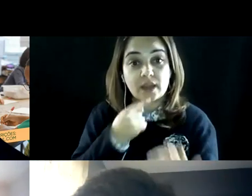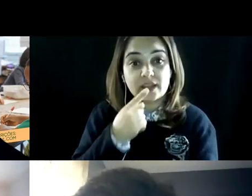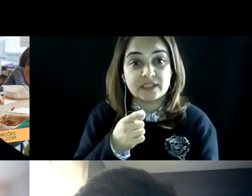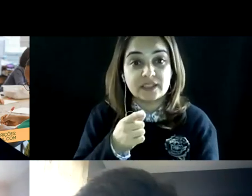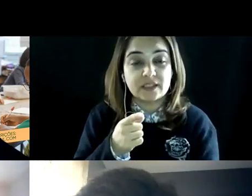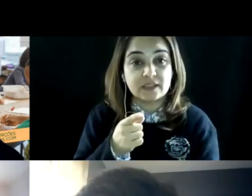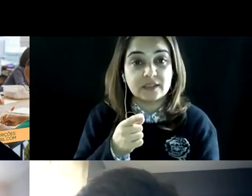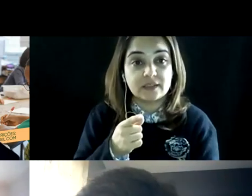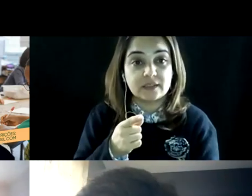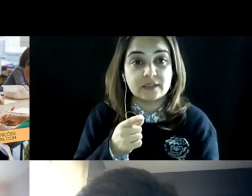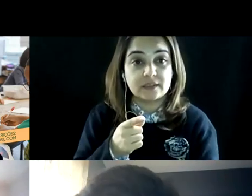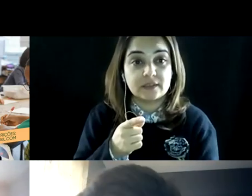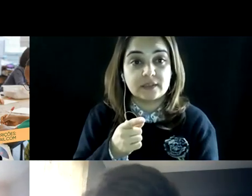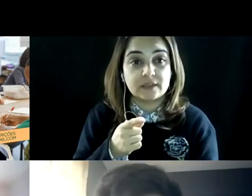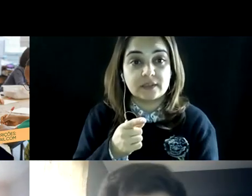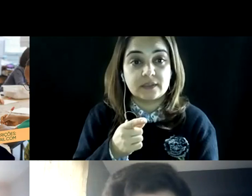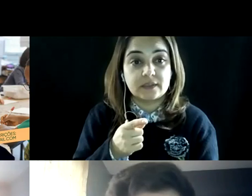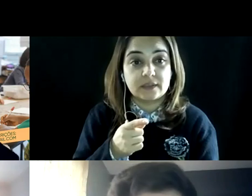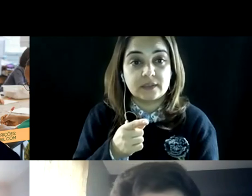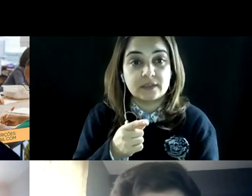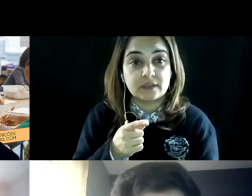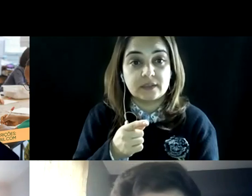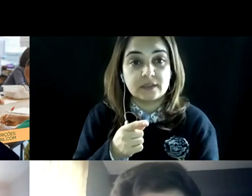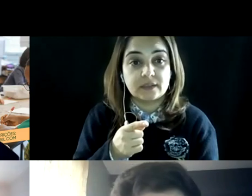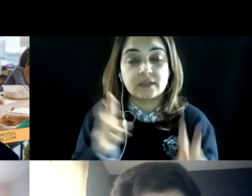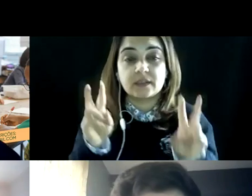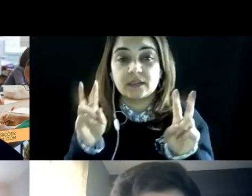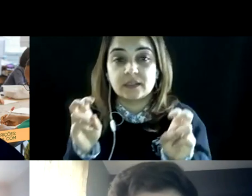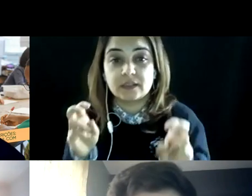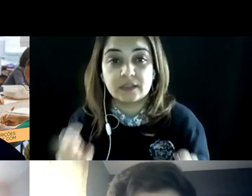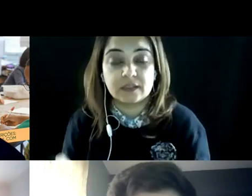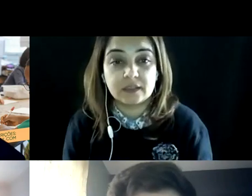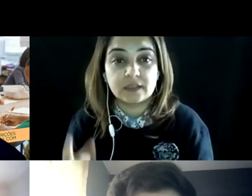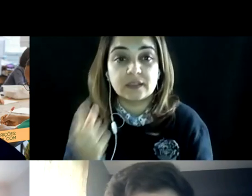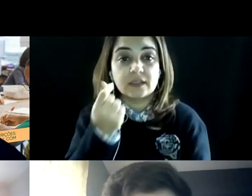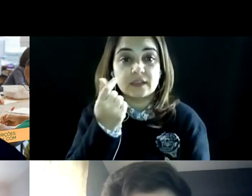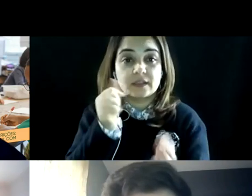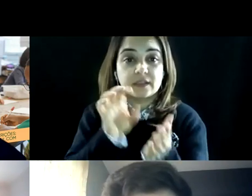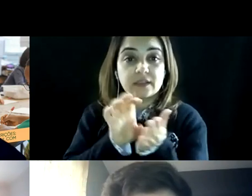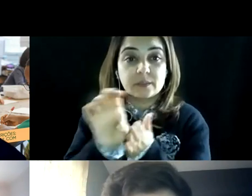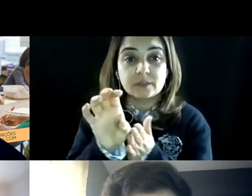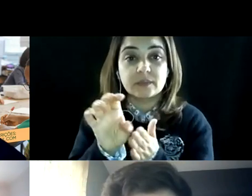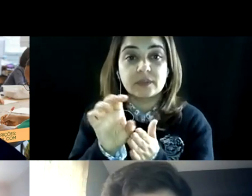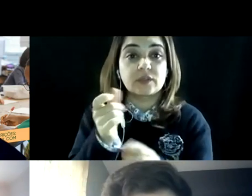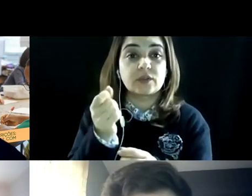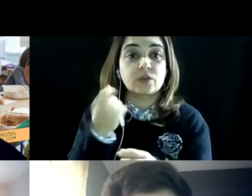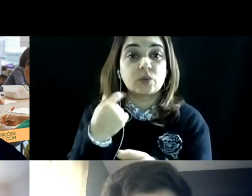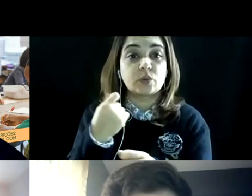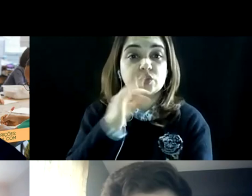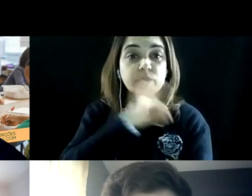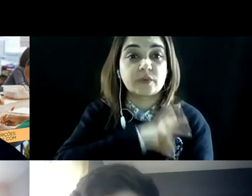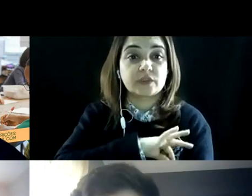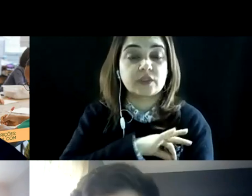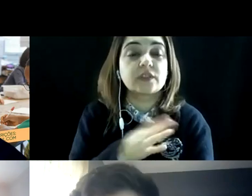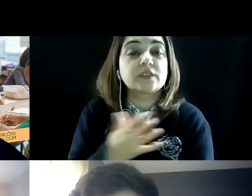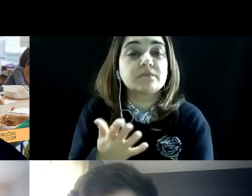em relação, principalmente também ao financiamento que os cursos profissionais acabam por